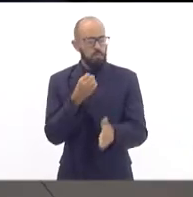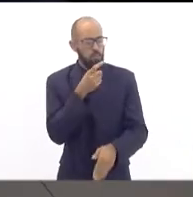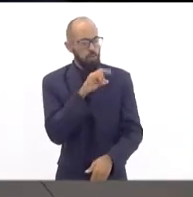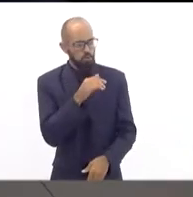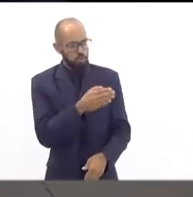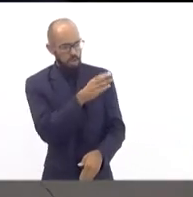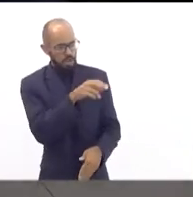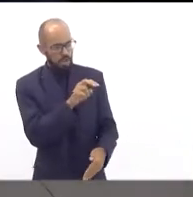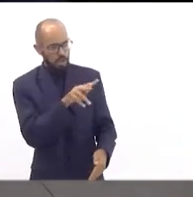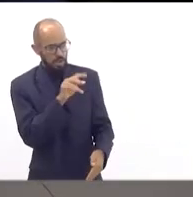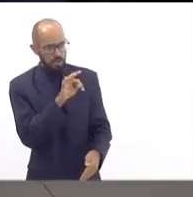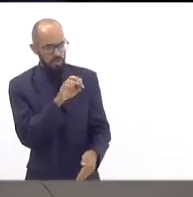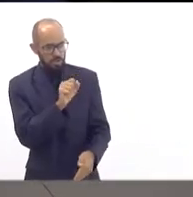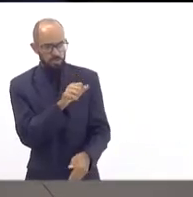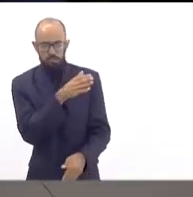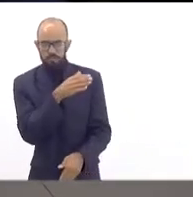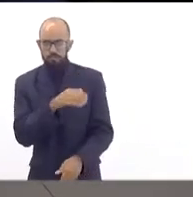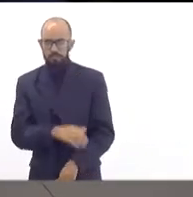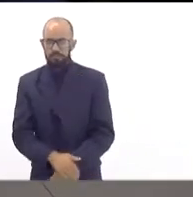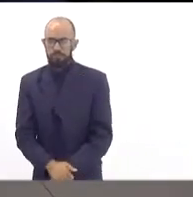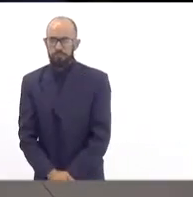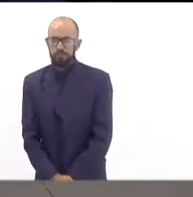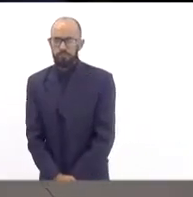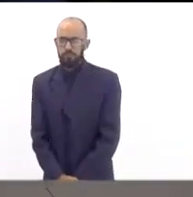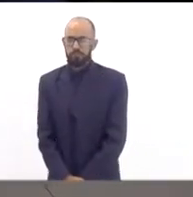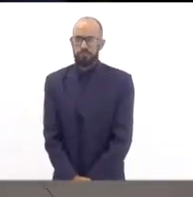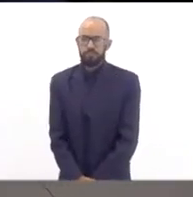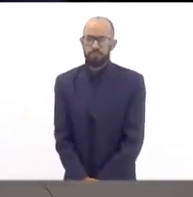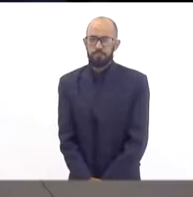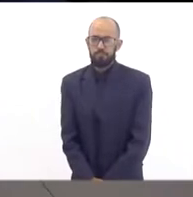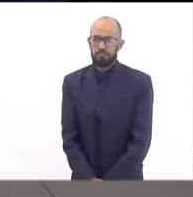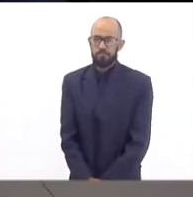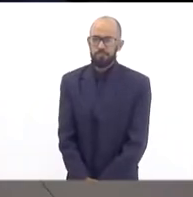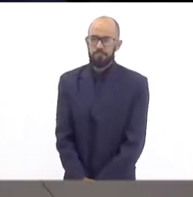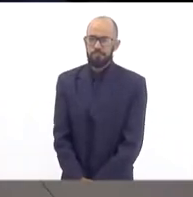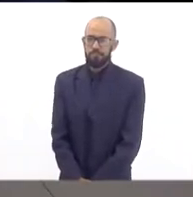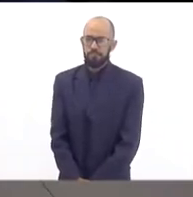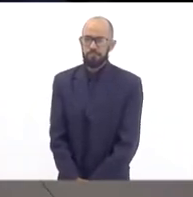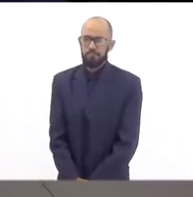fazer... Ajeita o microfone para ela, por favor.